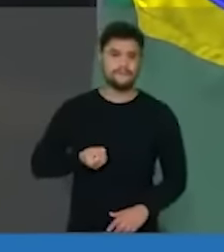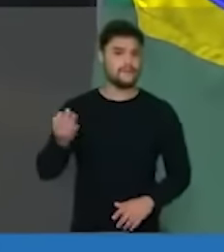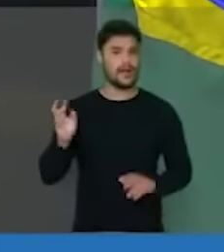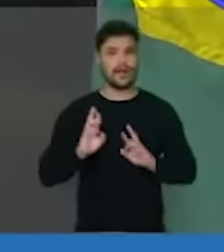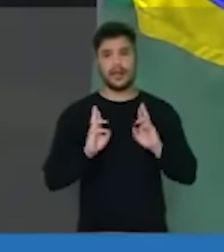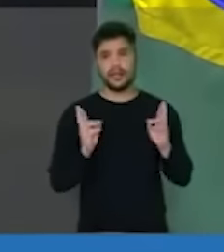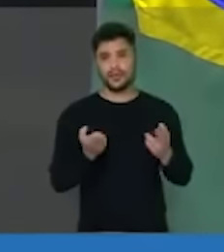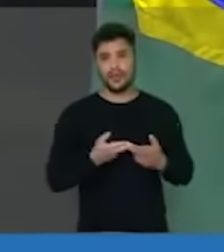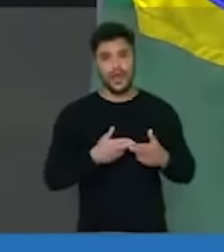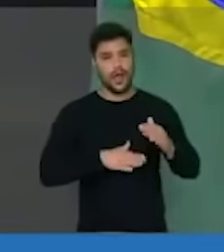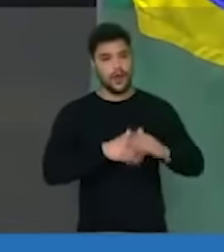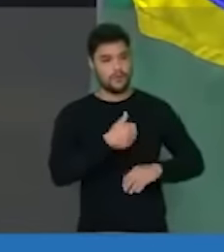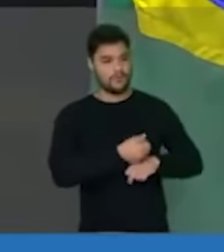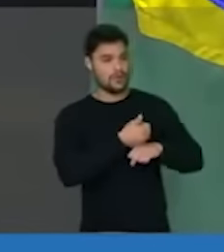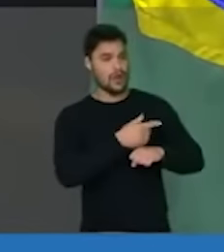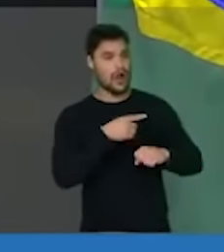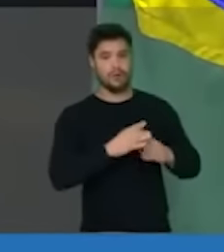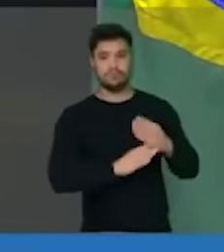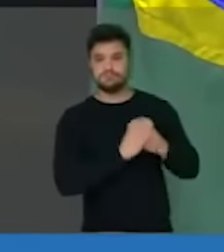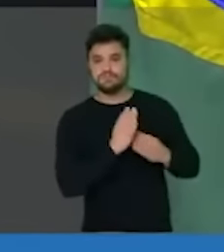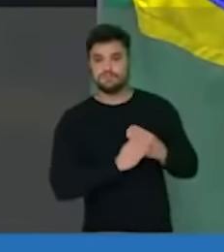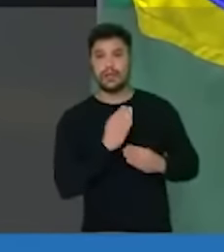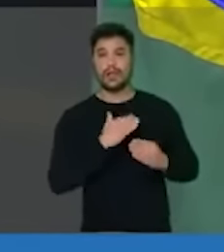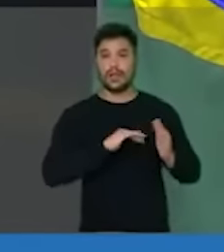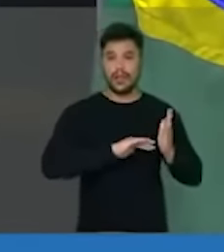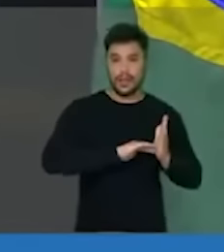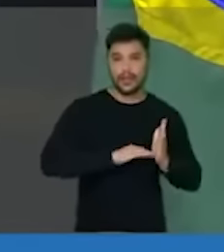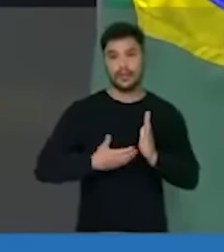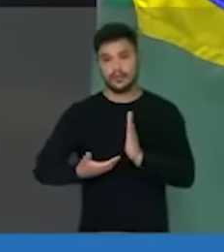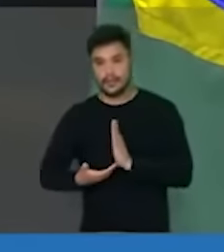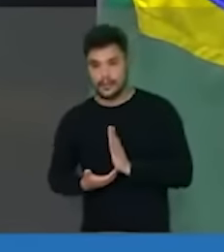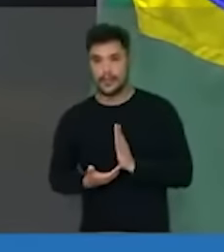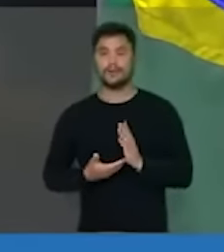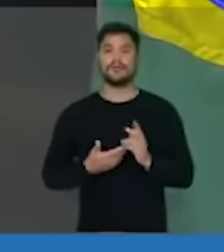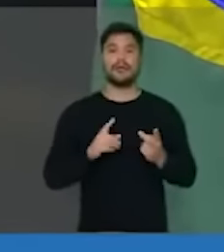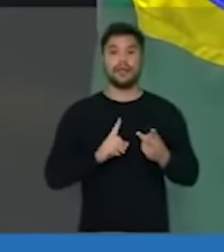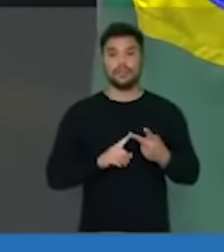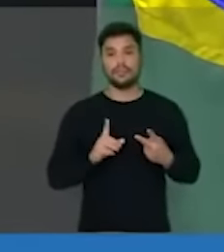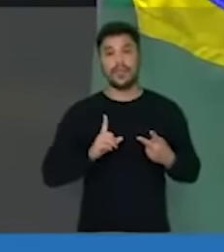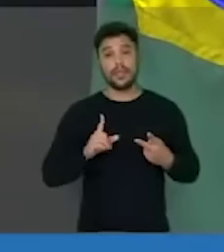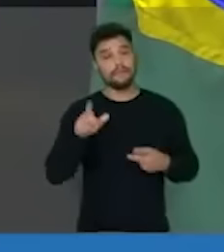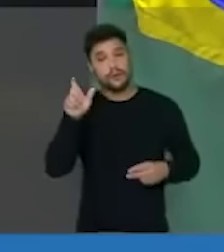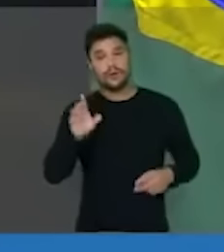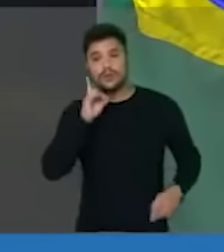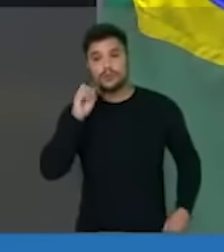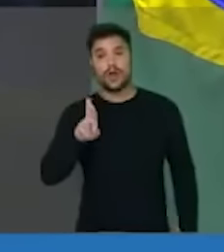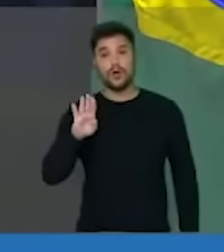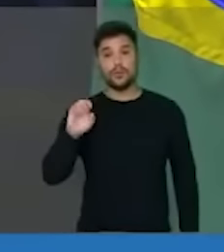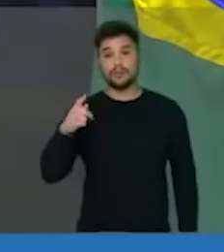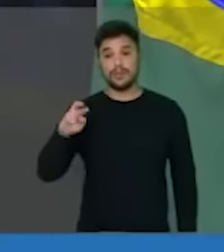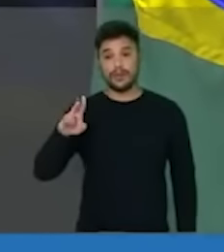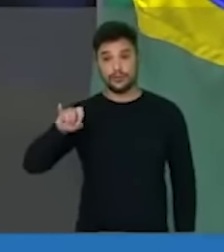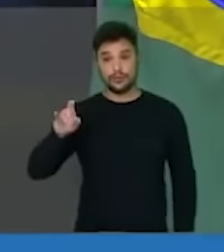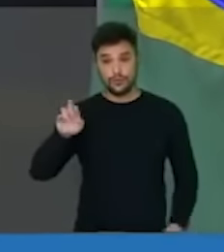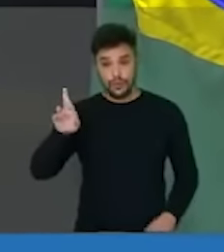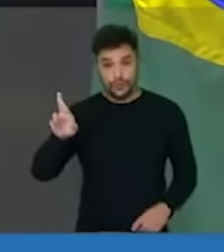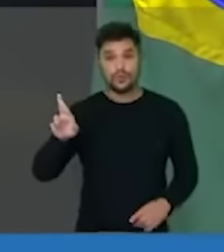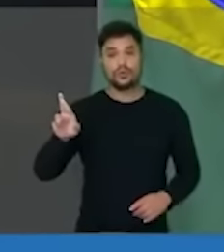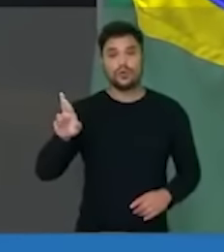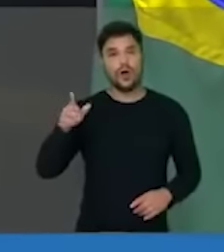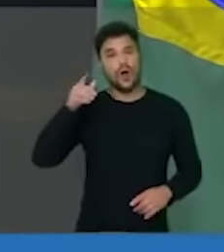a assessoria da Câmara, assessoria do Senado, foi colocado de pé pelo deputado Rubens Pereira Júnior.